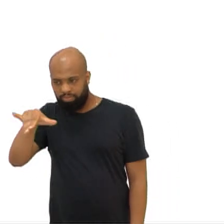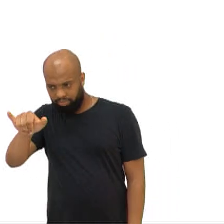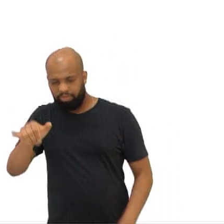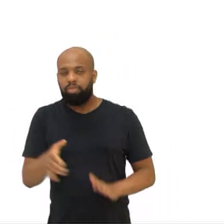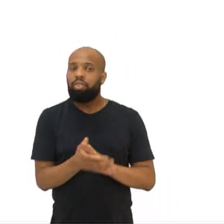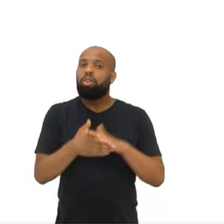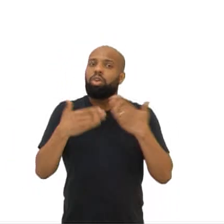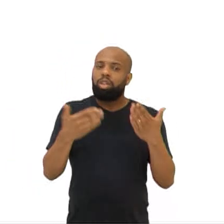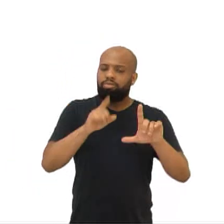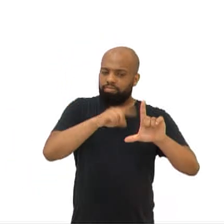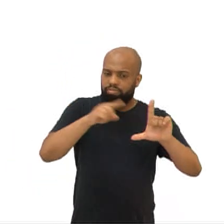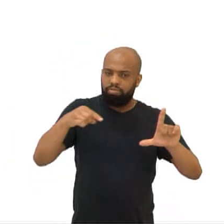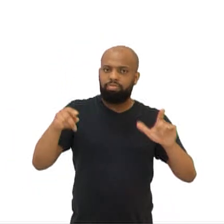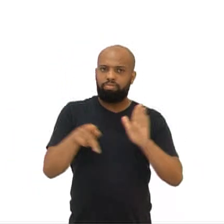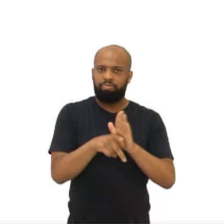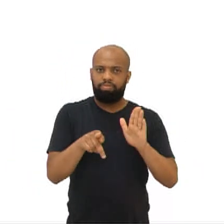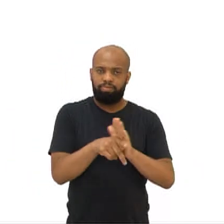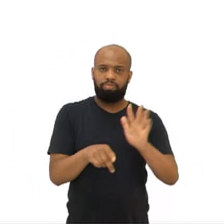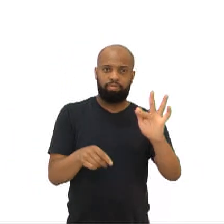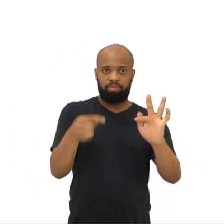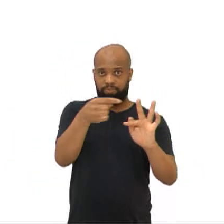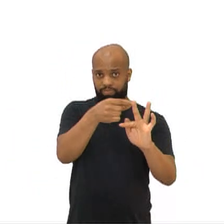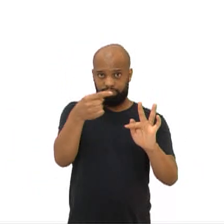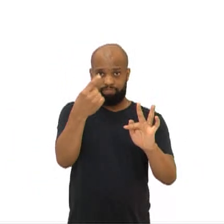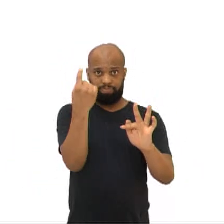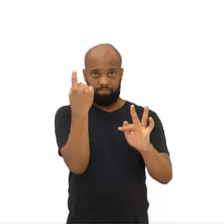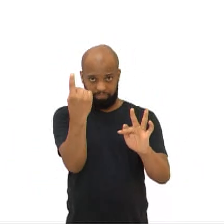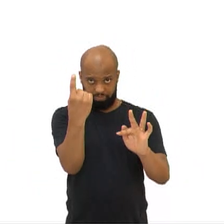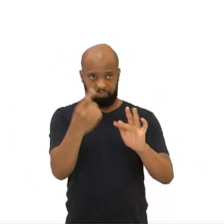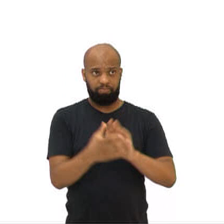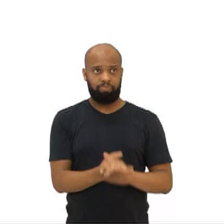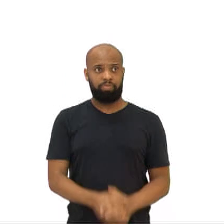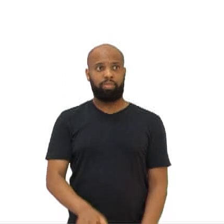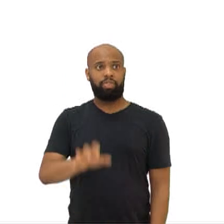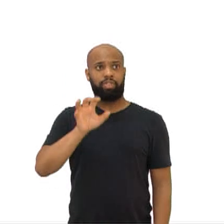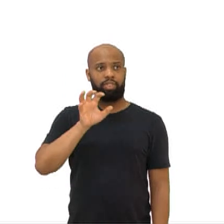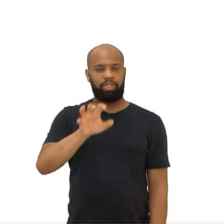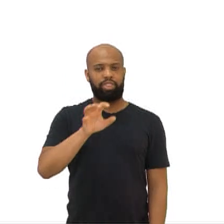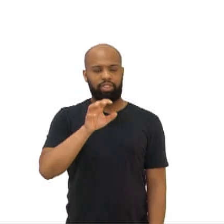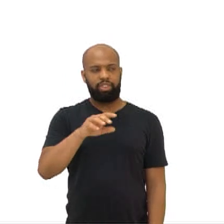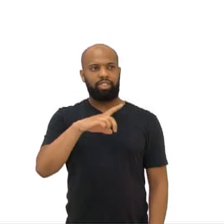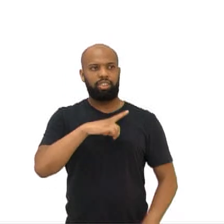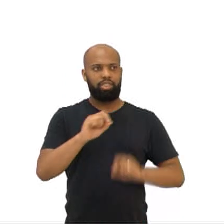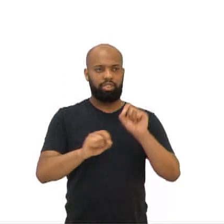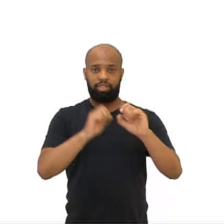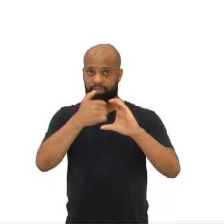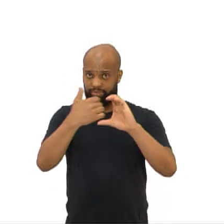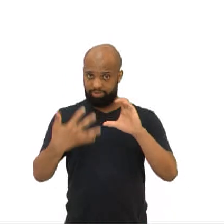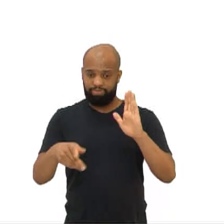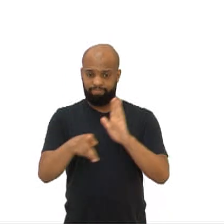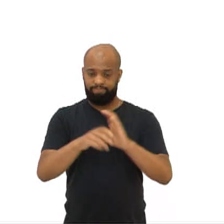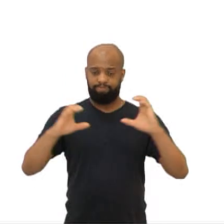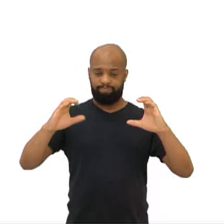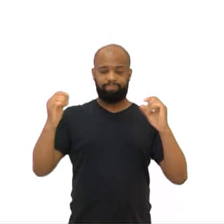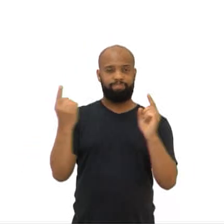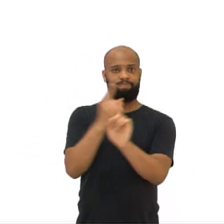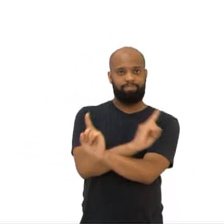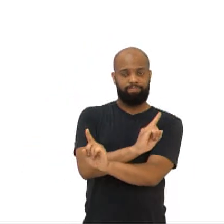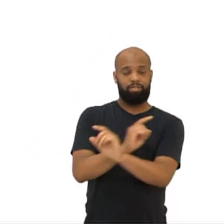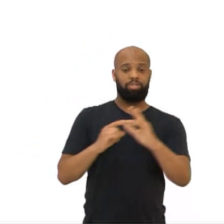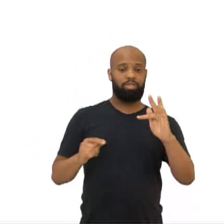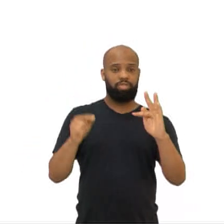função inversa f de 1, lembra? Ou f menos 1, é assim que nós caracterizamos uma função inversa,